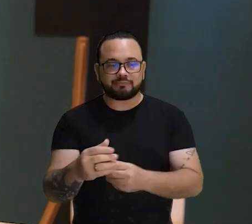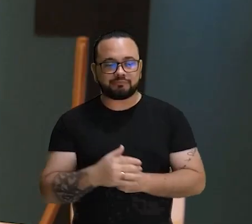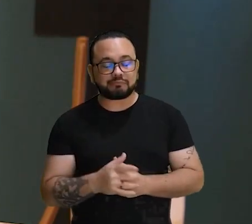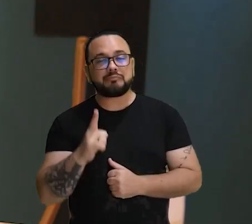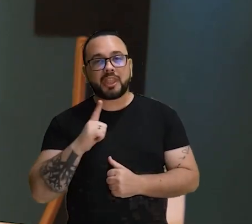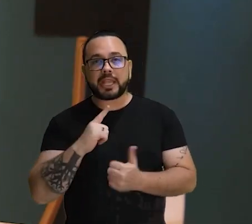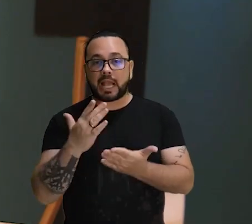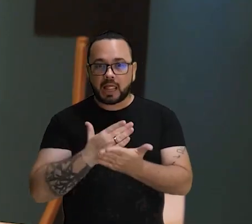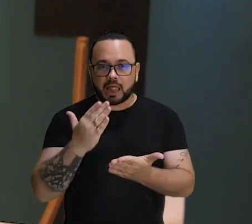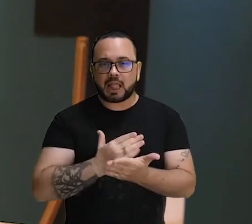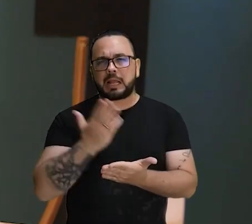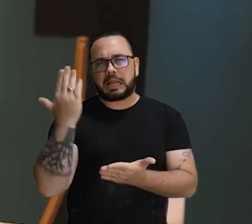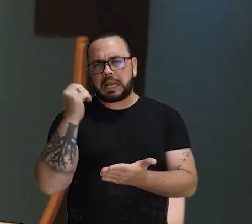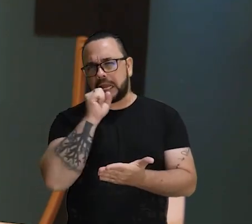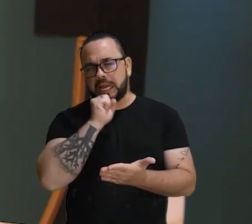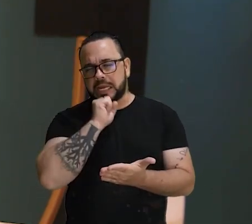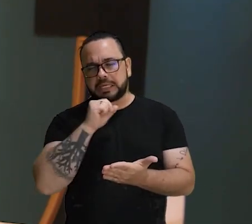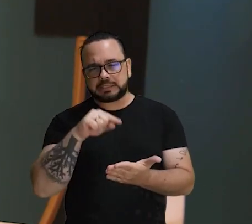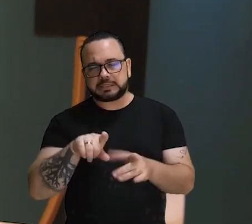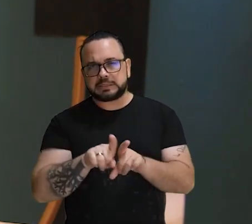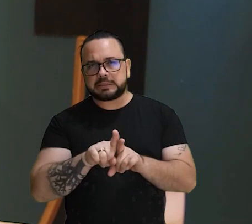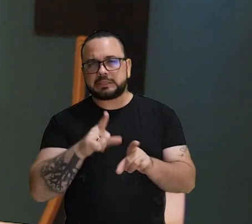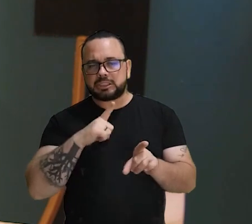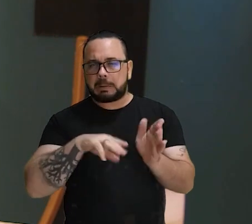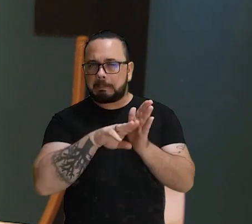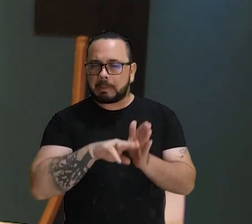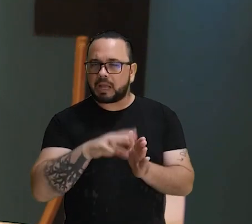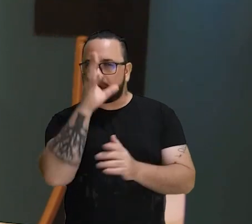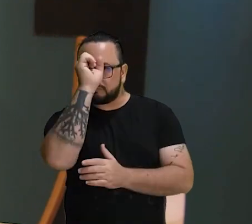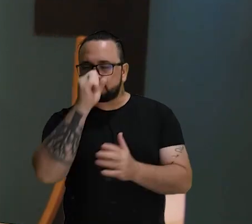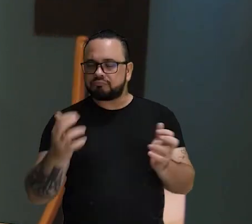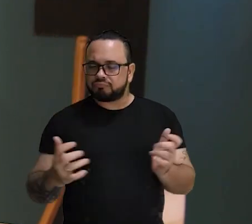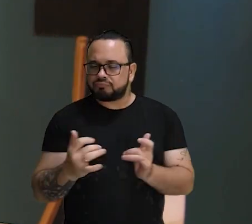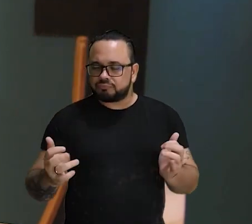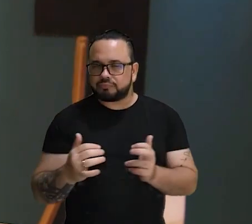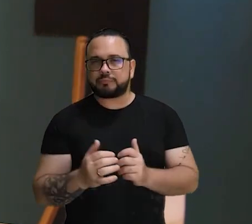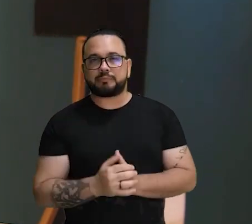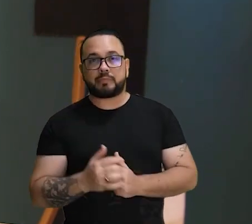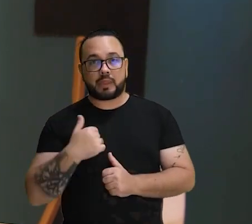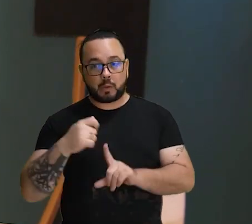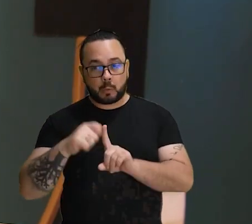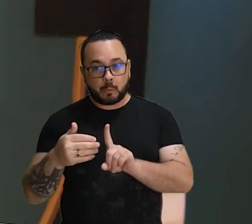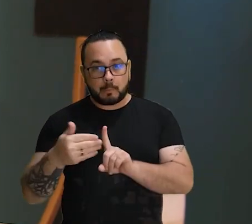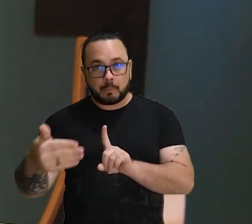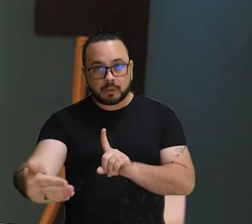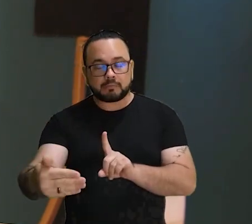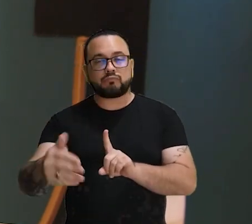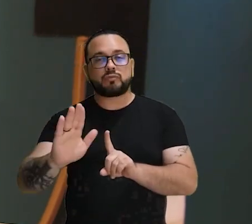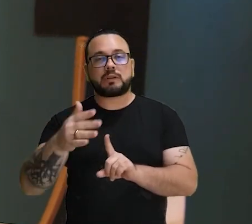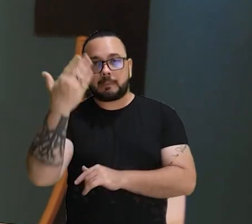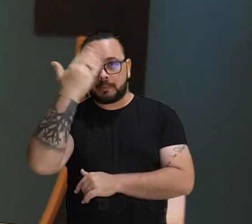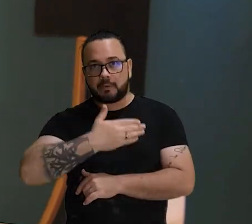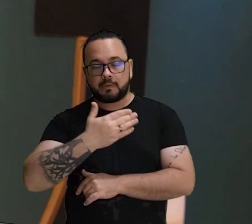Sério? Com aqueles livros de partitura antigas, assim, de Mari Mascarenhas, aqueles que métodos legal. Que tinha. Uhum. E aí, eu faltava um mês pro vestibular.